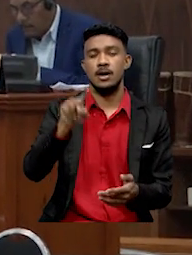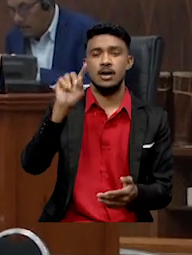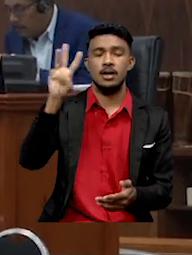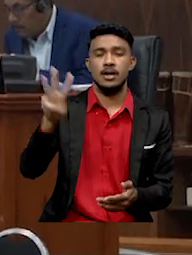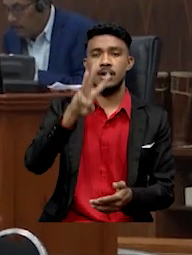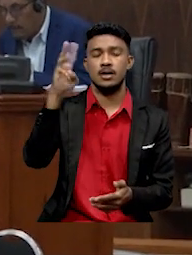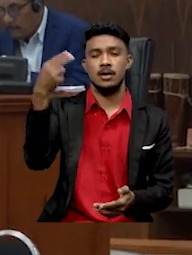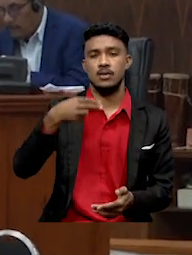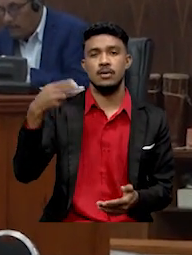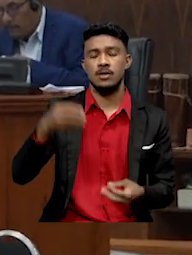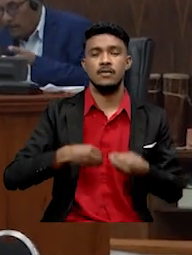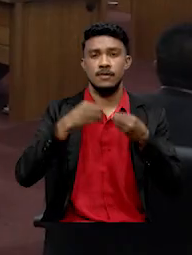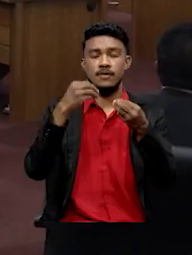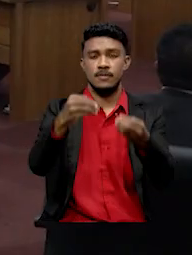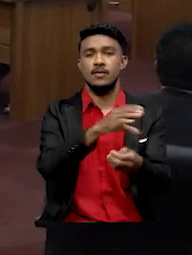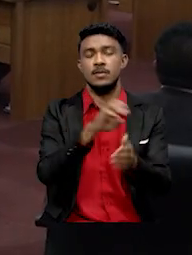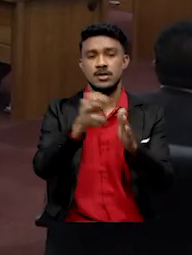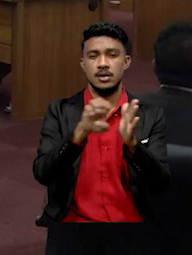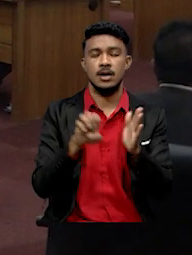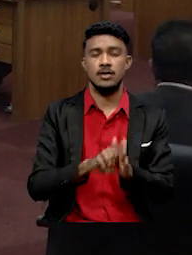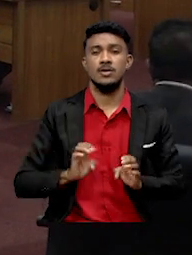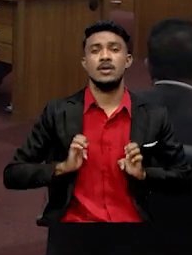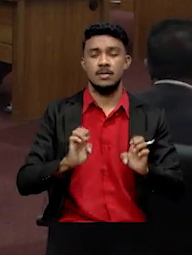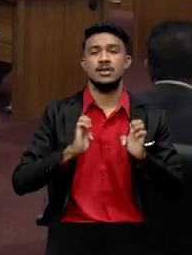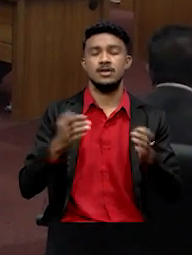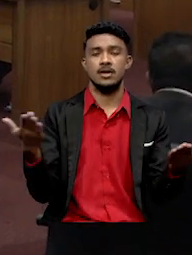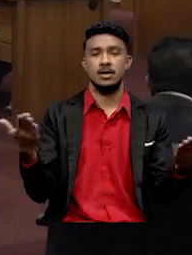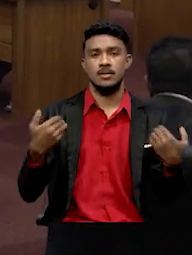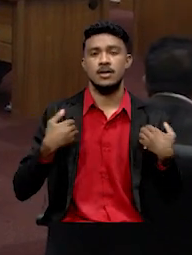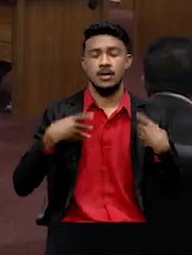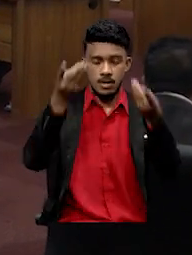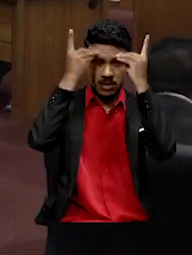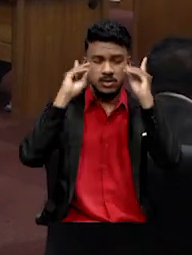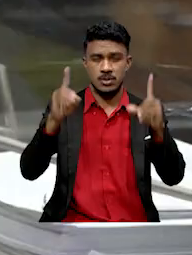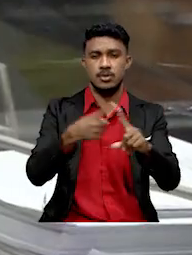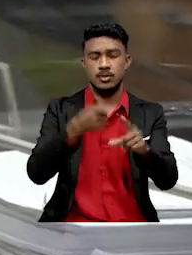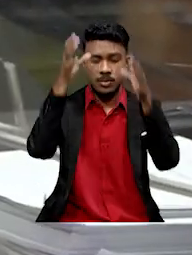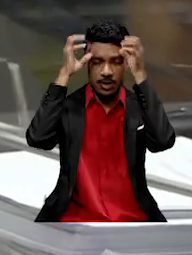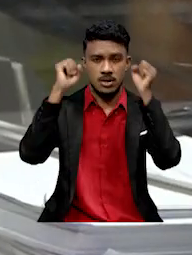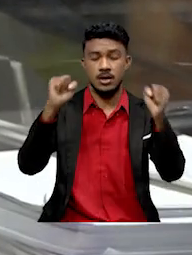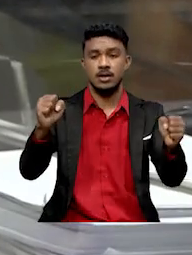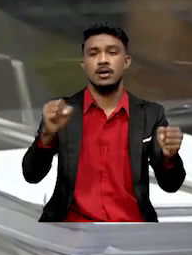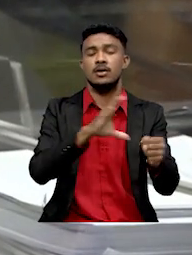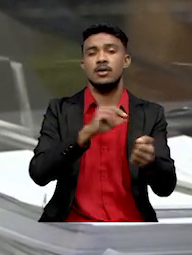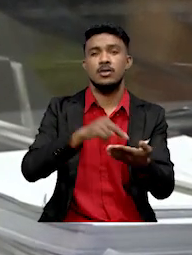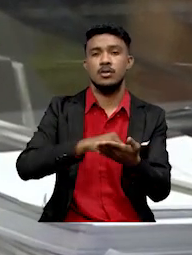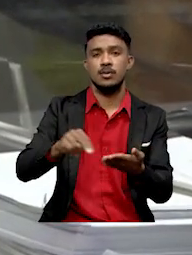5/4 apreciação ba aplicação estado de emergência nebe declara husi decreto Presidente da República